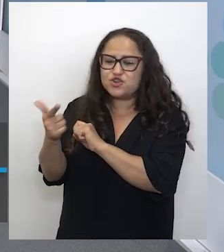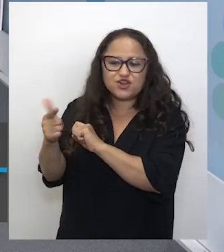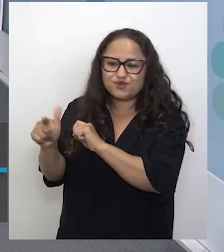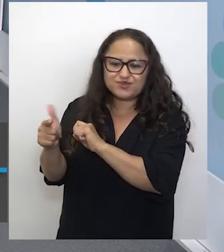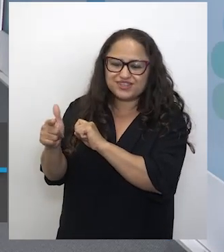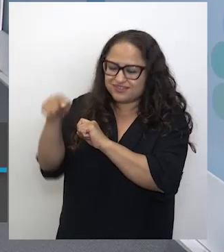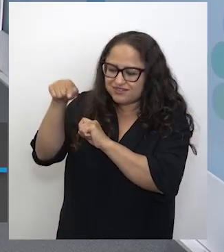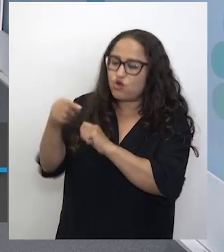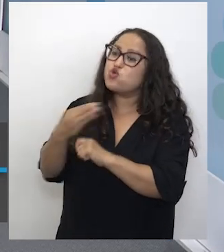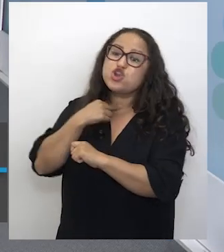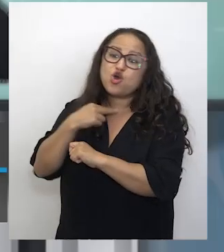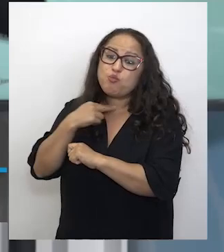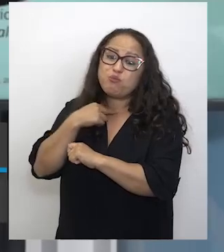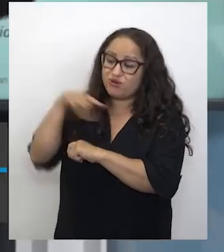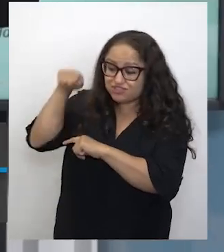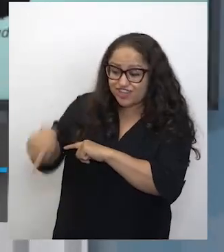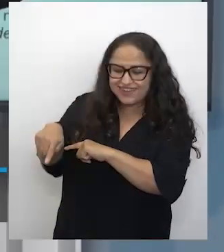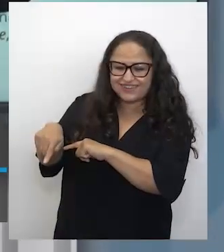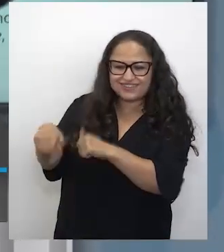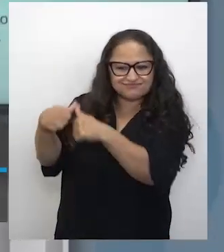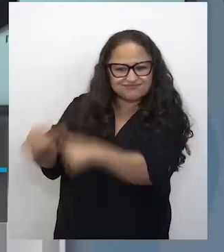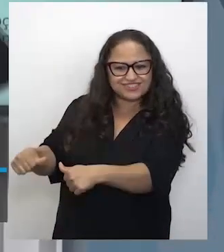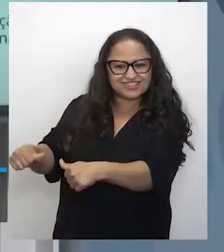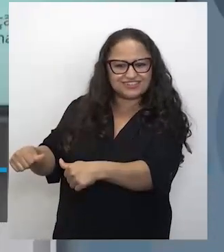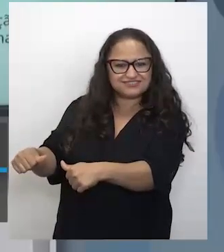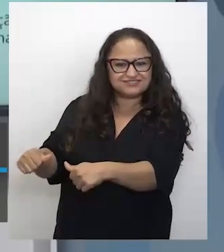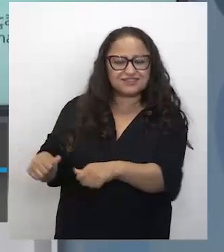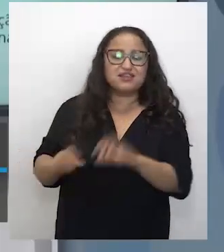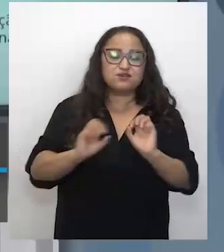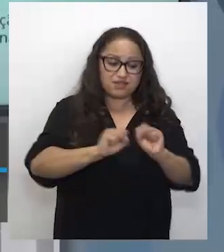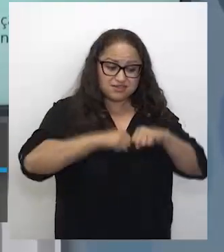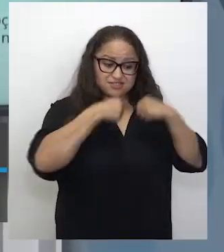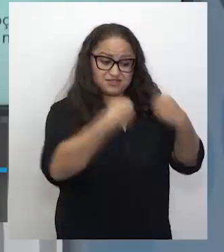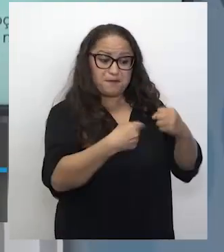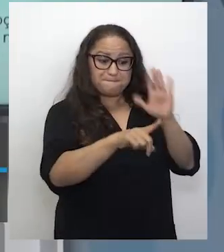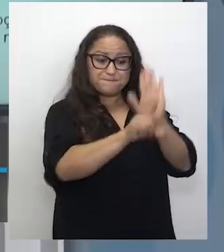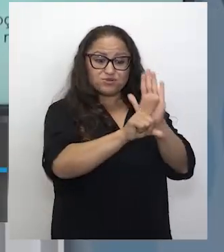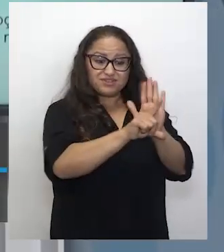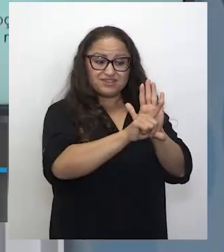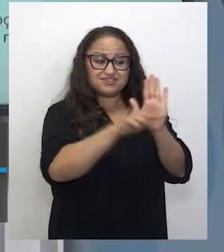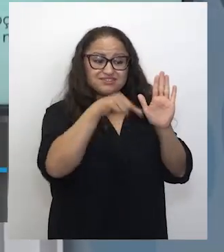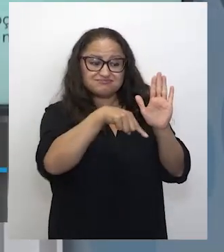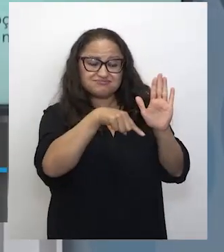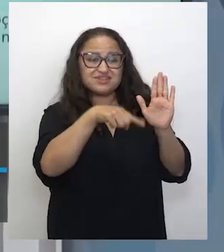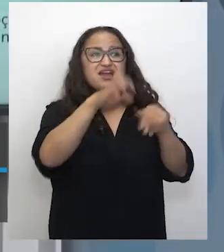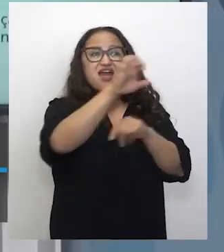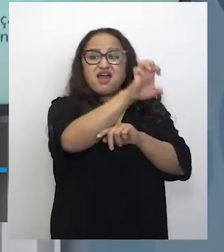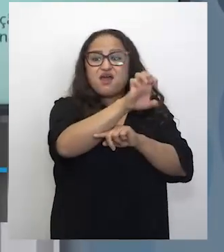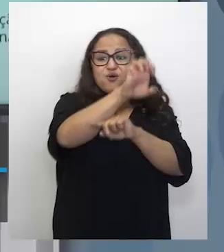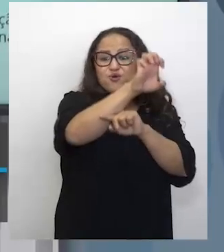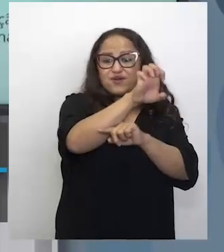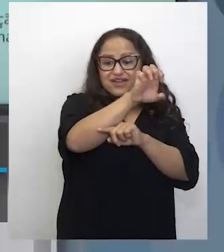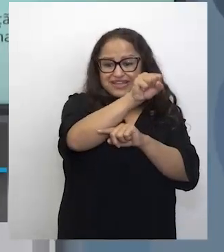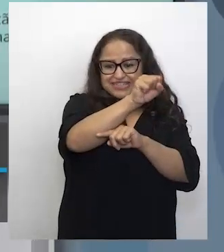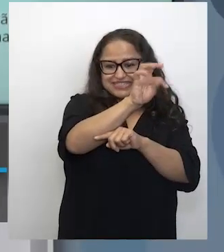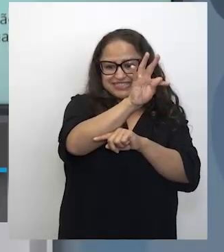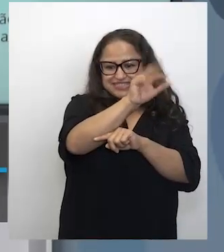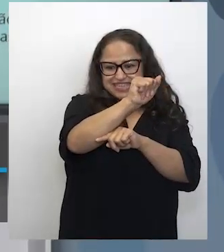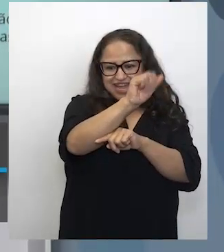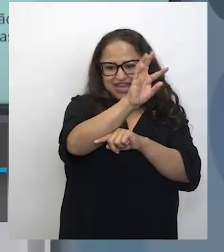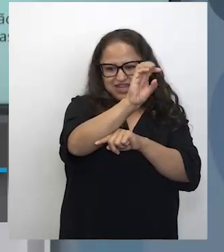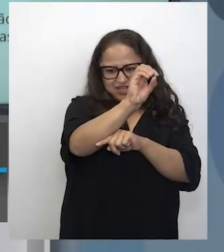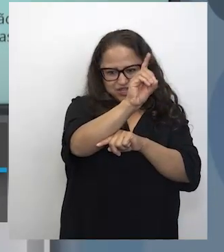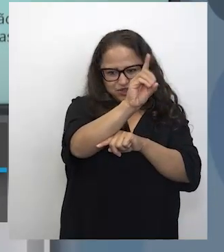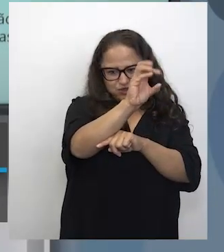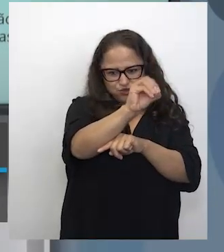fala de Brasil, esse poder que dá legitimidade ao território é o Estado. Mas uma coisa que a gente também quer que fique clara para vocês